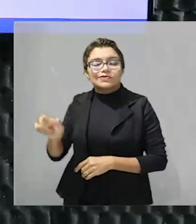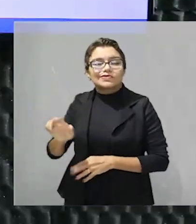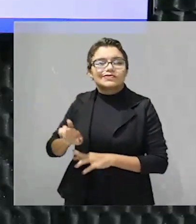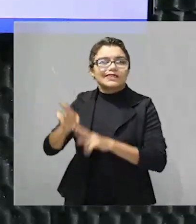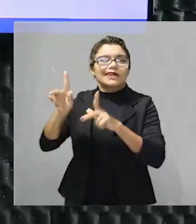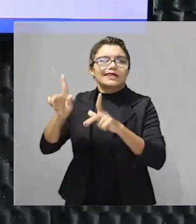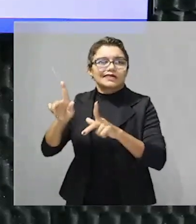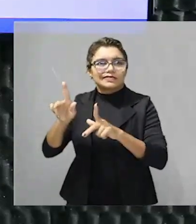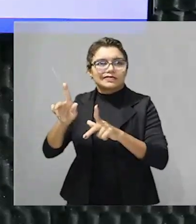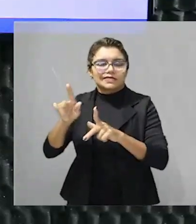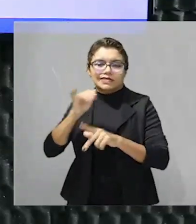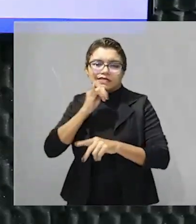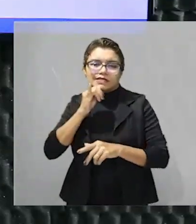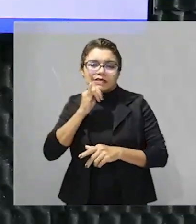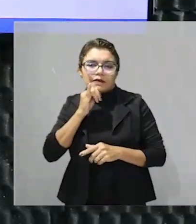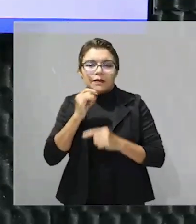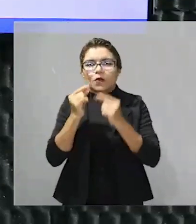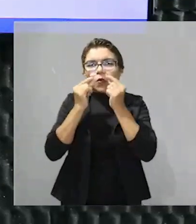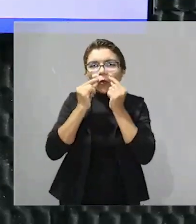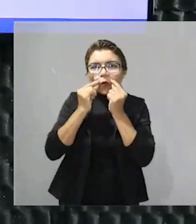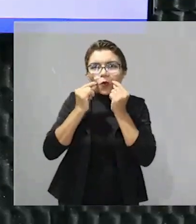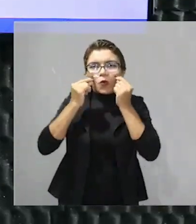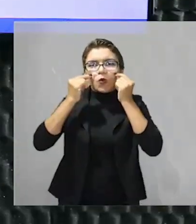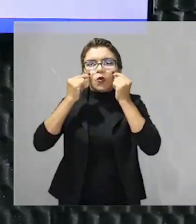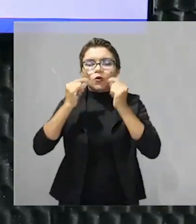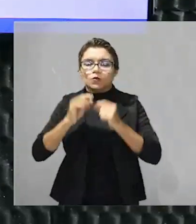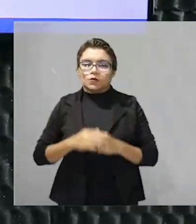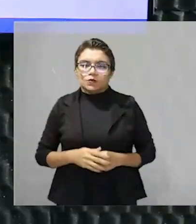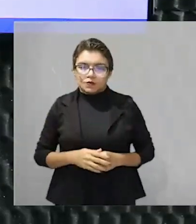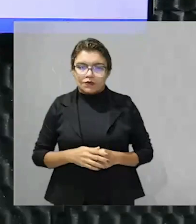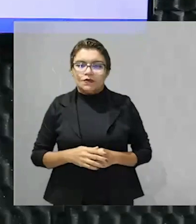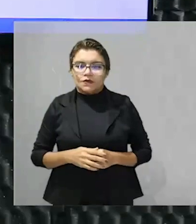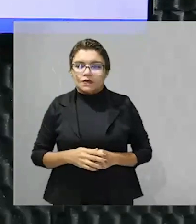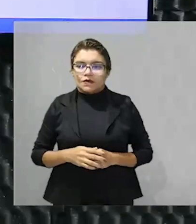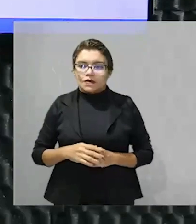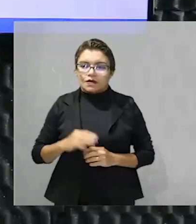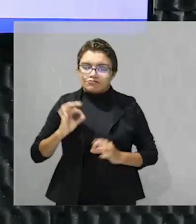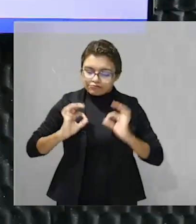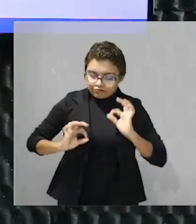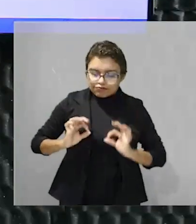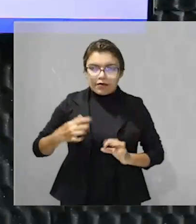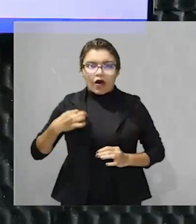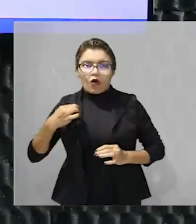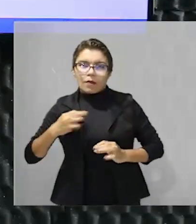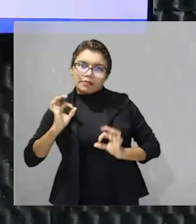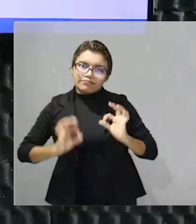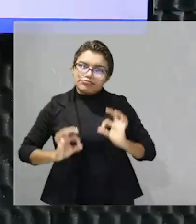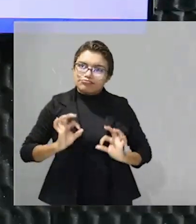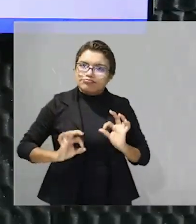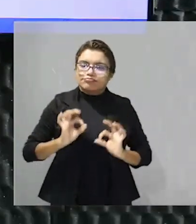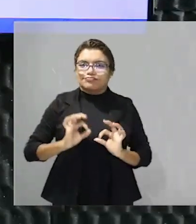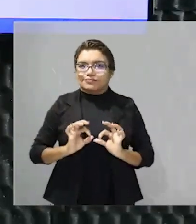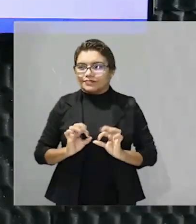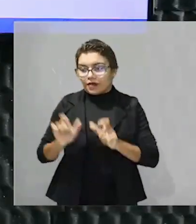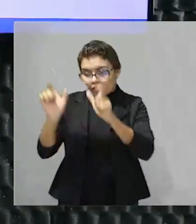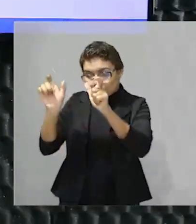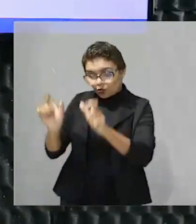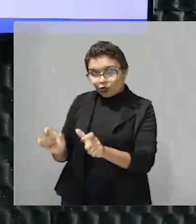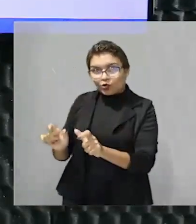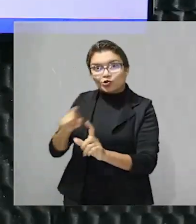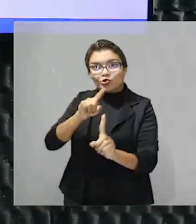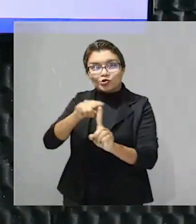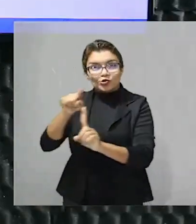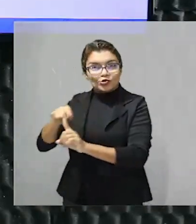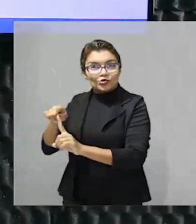faz uma associação, ó, o bigodinho fininho, a roupa certinha. Então, fazendo uma demonstração a esses dois estilos, ou